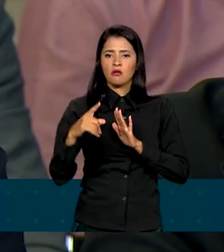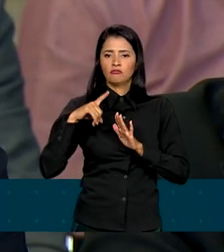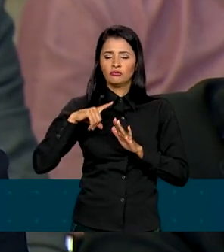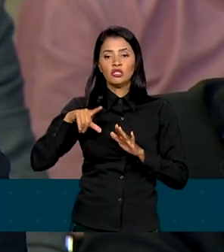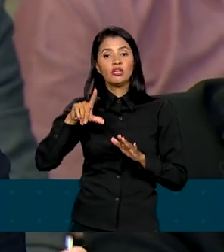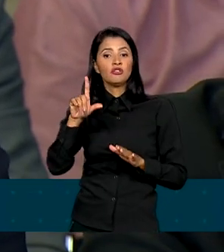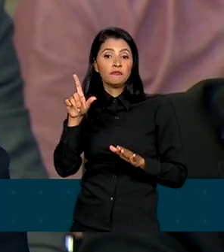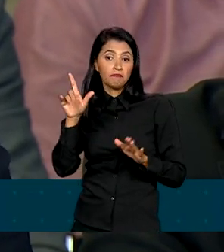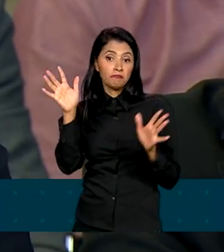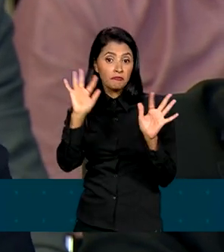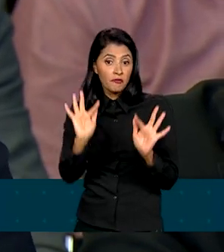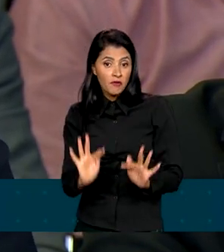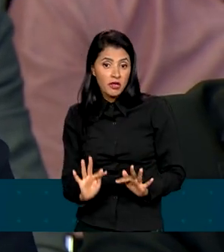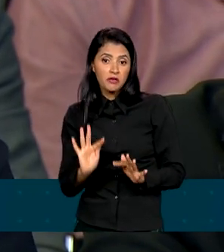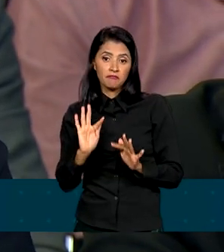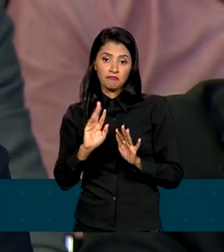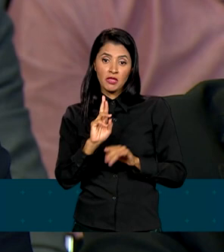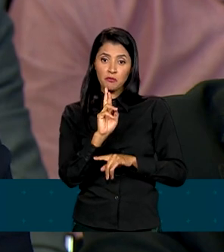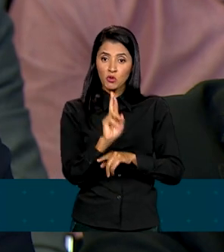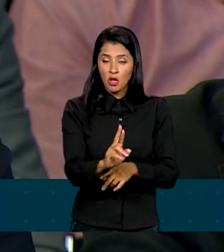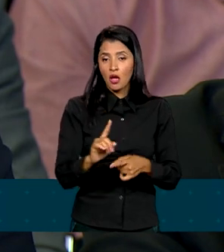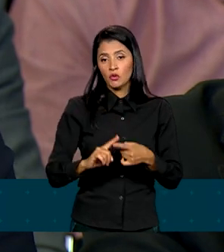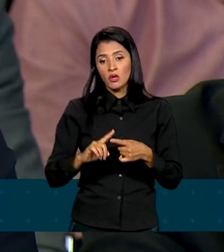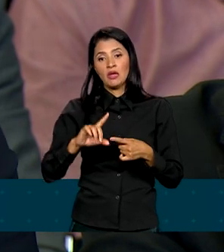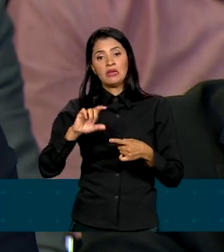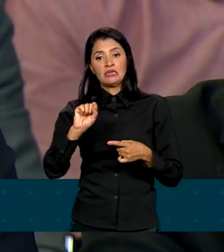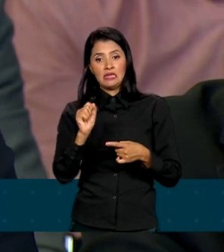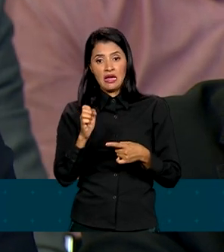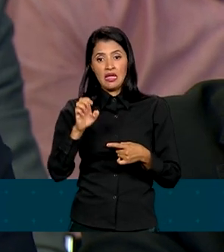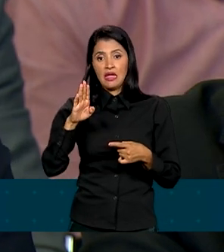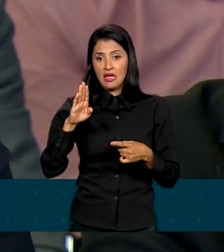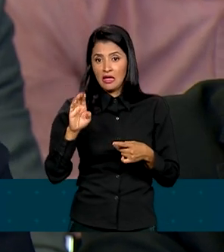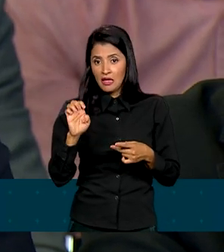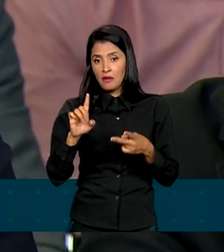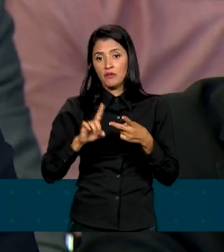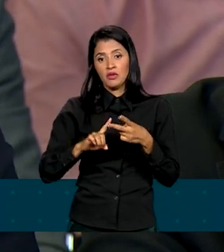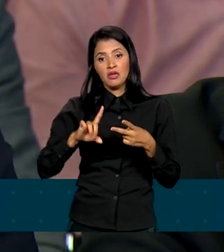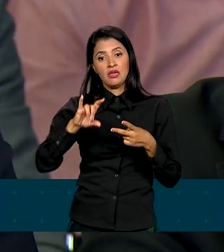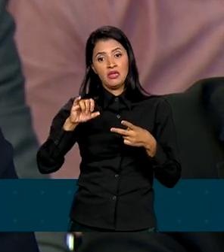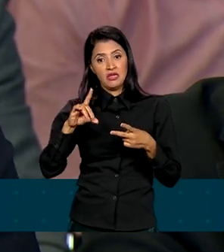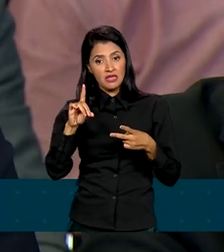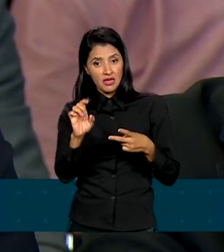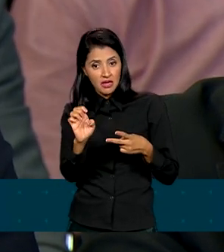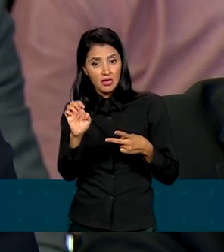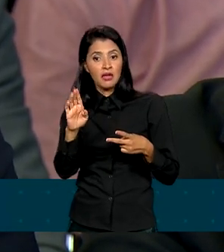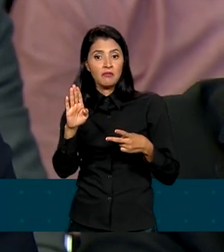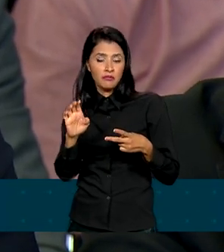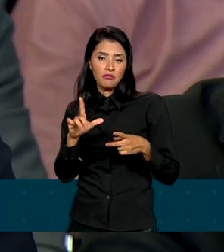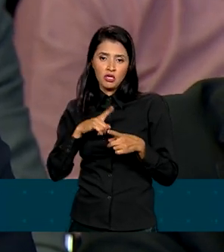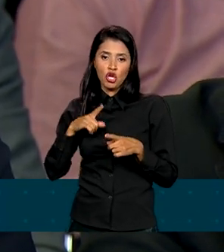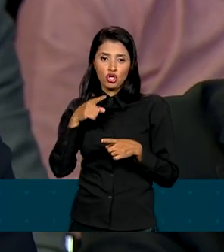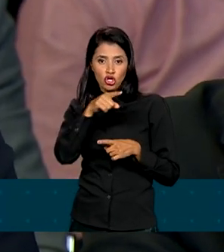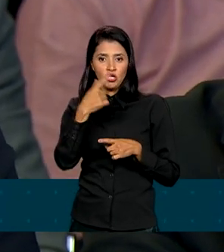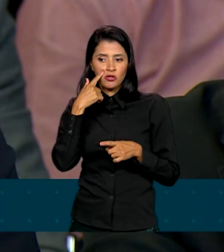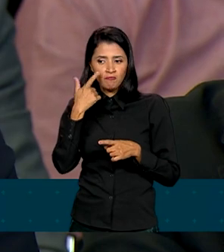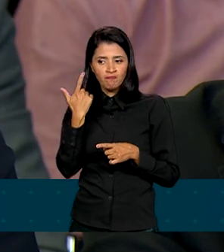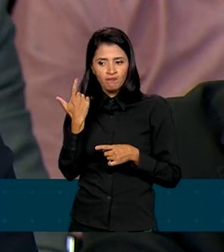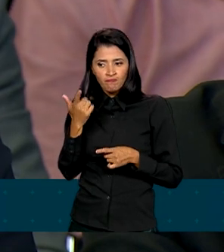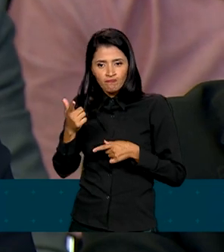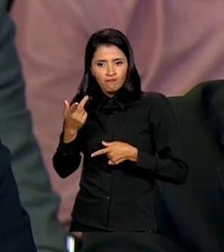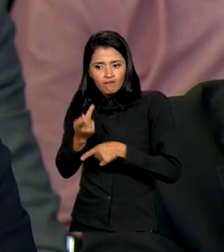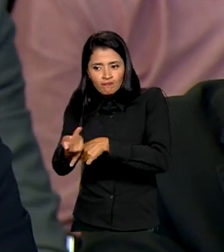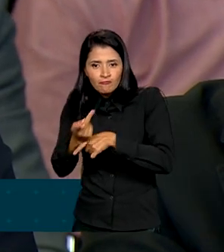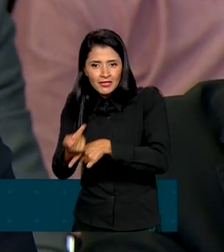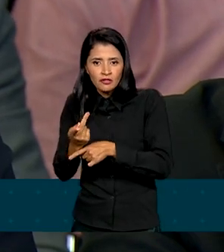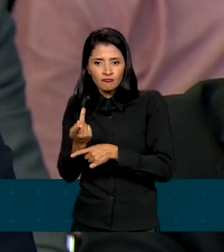tanto do SAEB, do IDEB, resultados positivos, e a gente que está lá na ponta, né, buscando fortalecer as escolas,